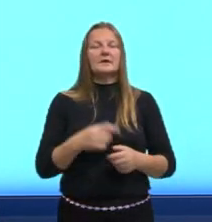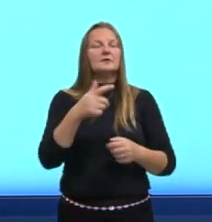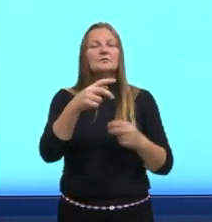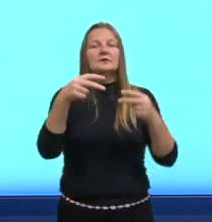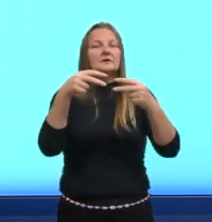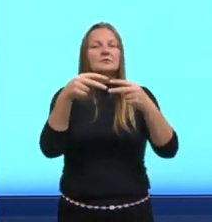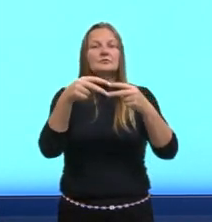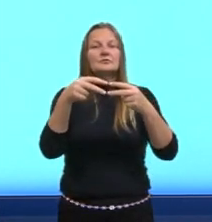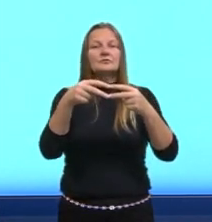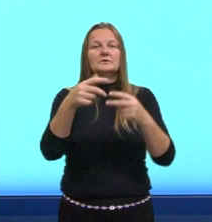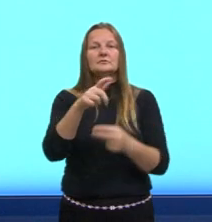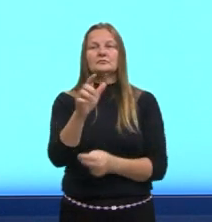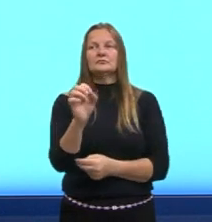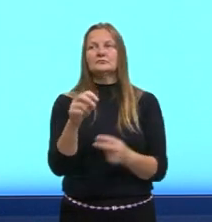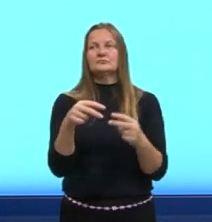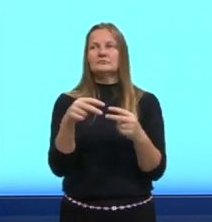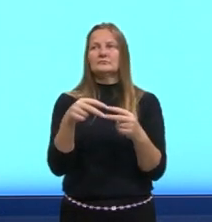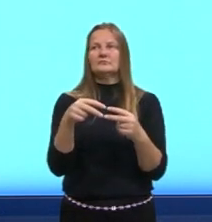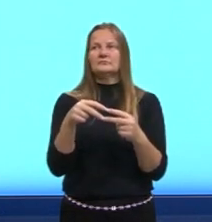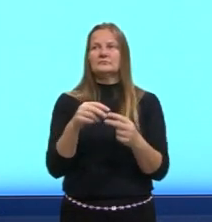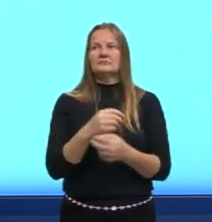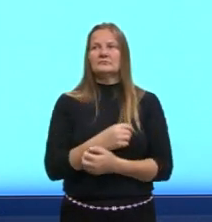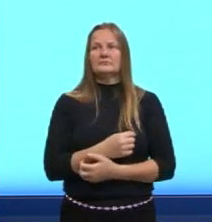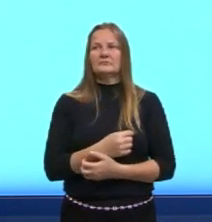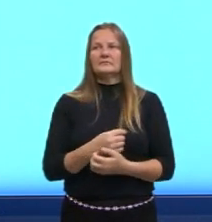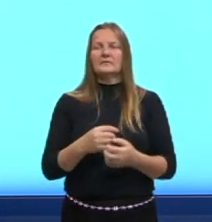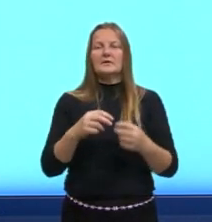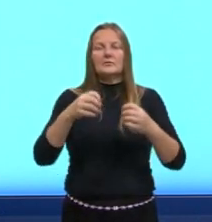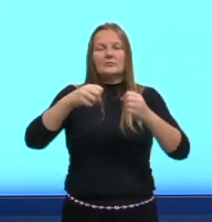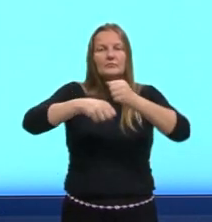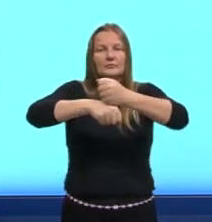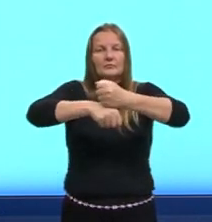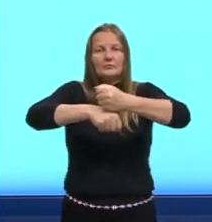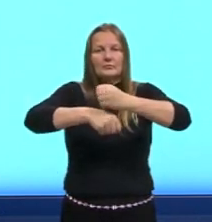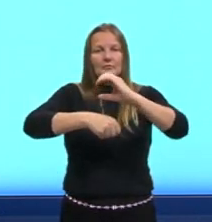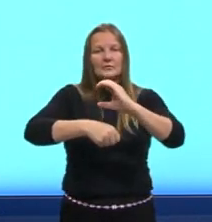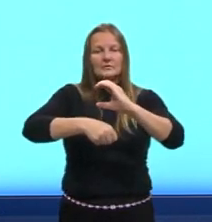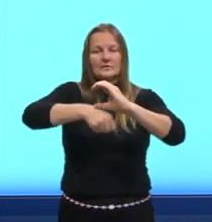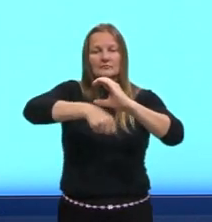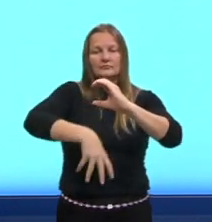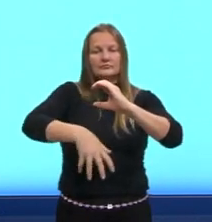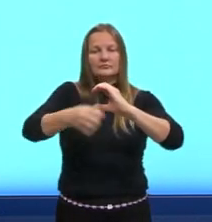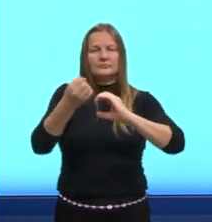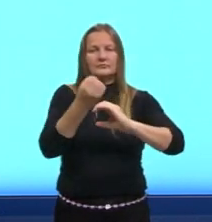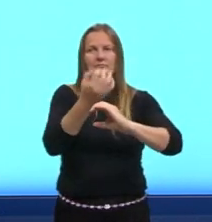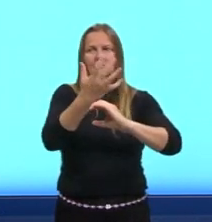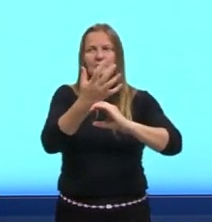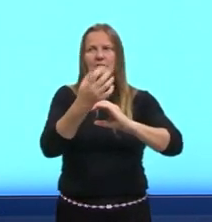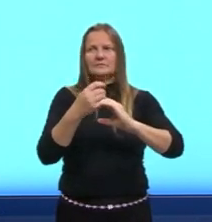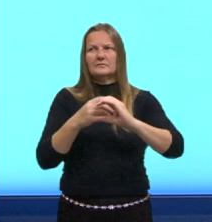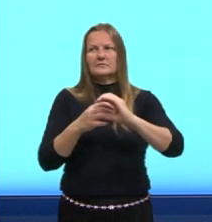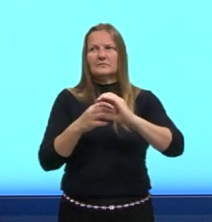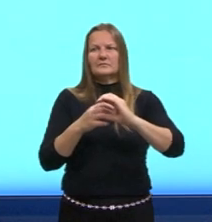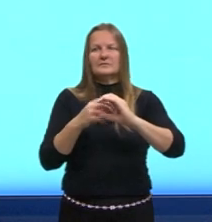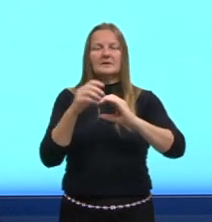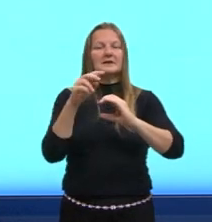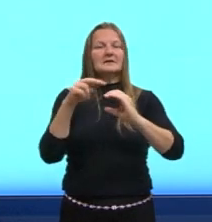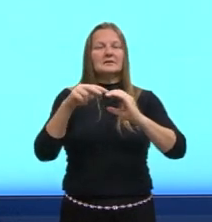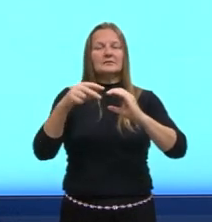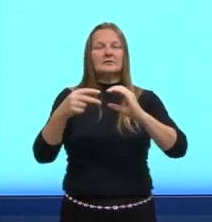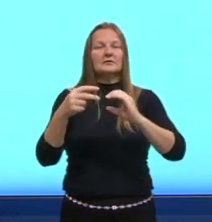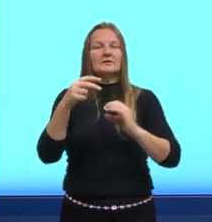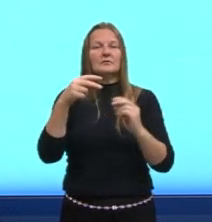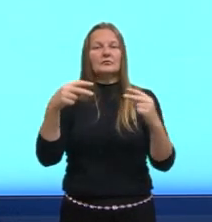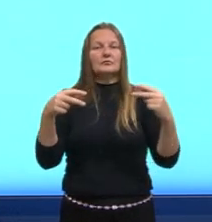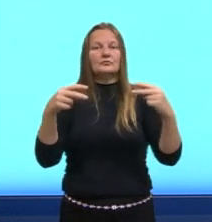dupla né Por mais que eu tenha uma ramificação outra ramificação eu não tenho a ligação dupla vou ter só aqui então não vai alternar também